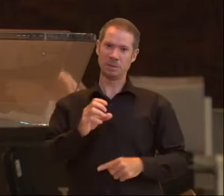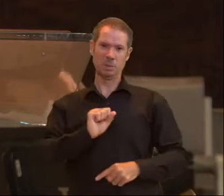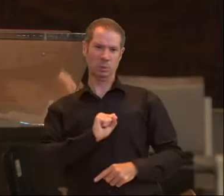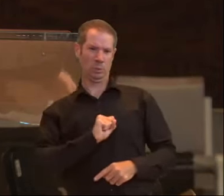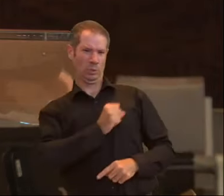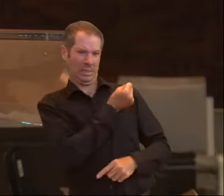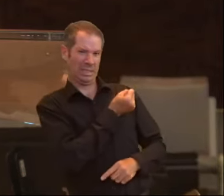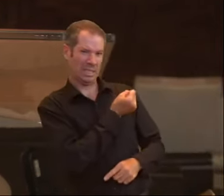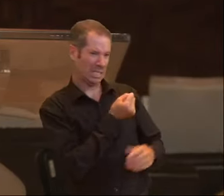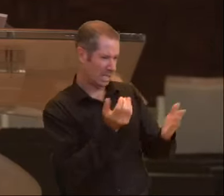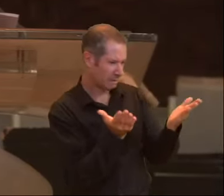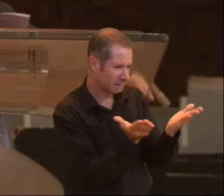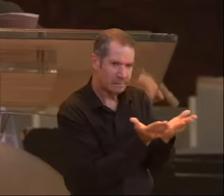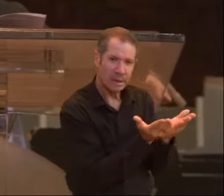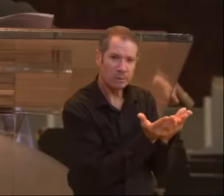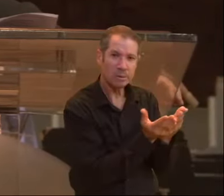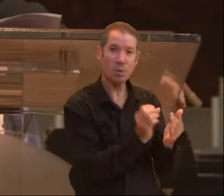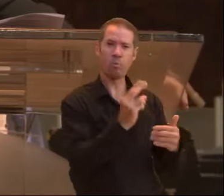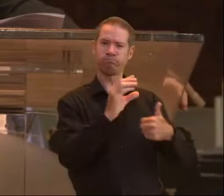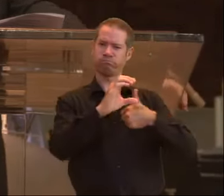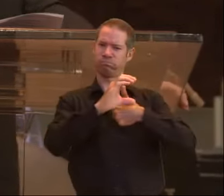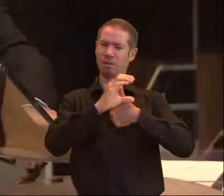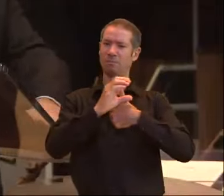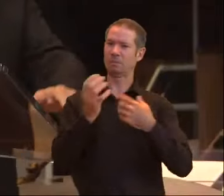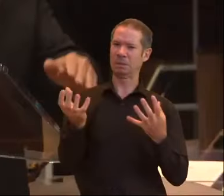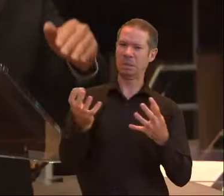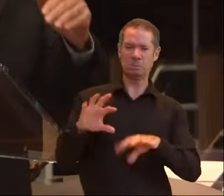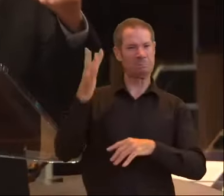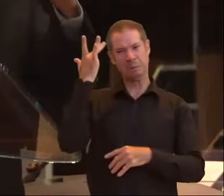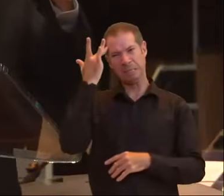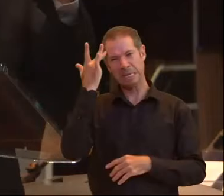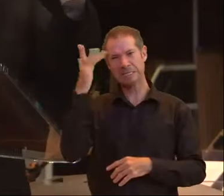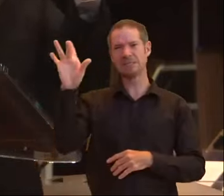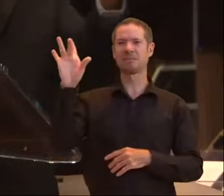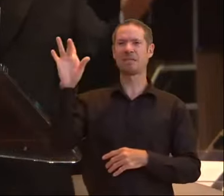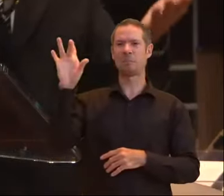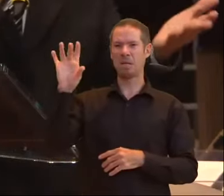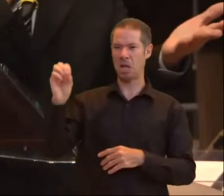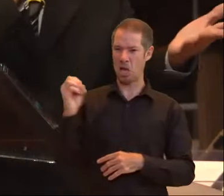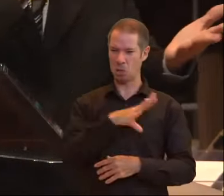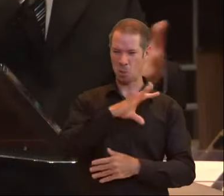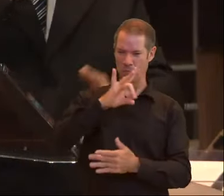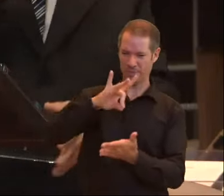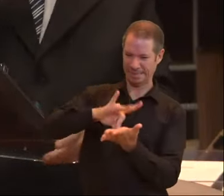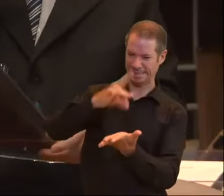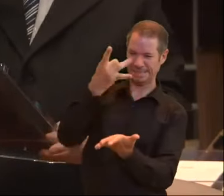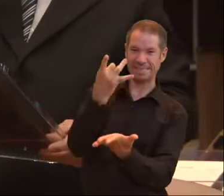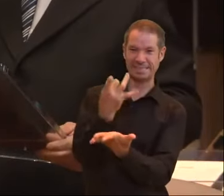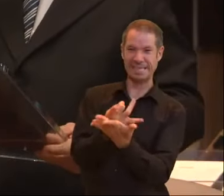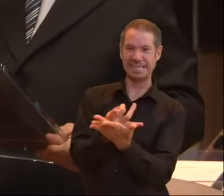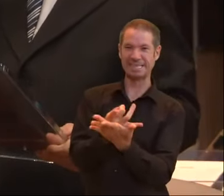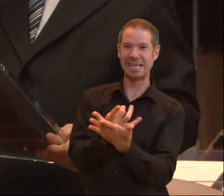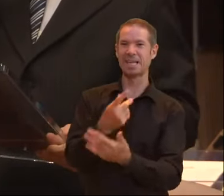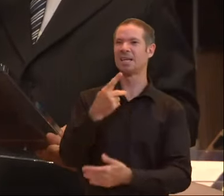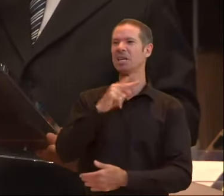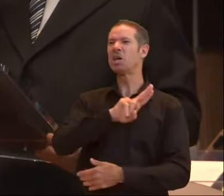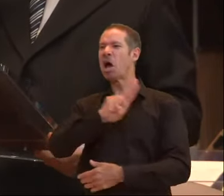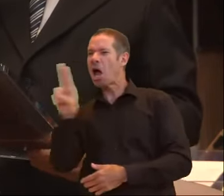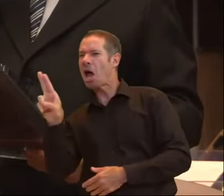os crentes. Ele não queria saber dos da nova seita. Assim ele chamava os